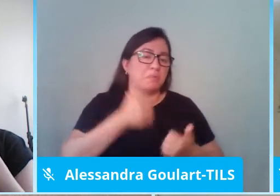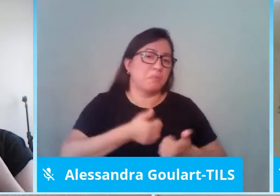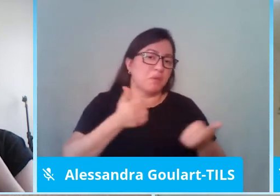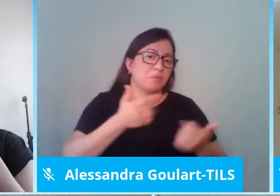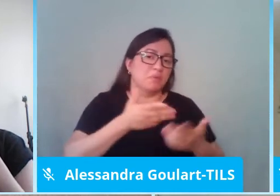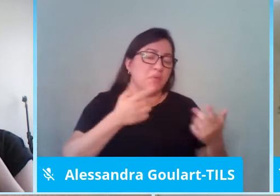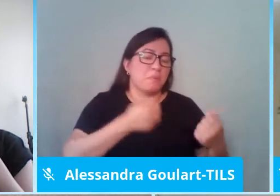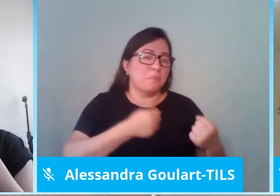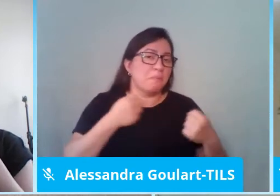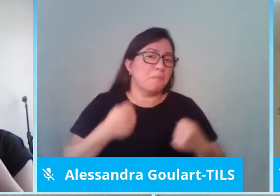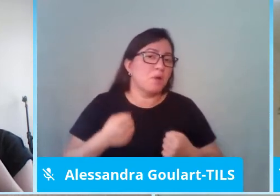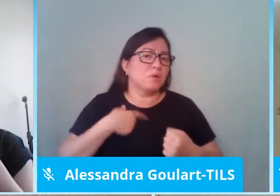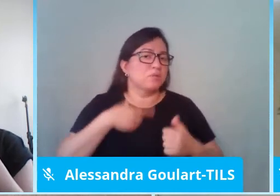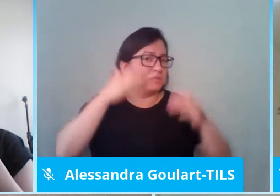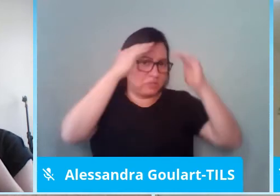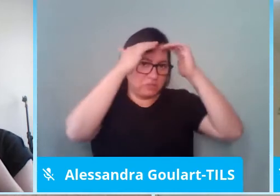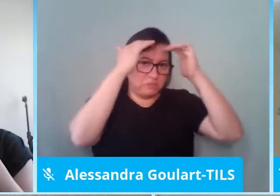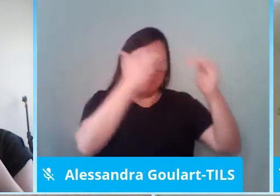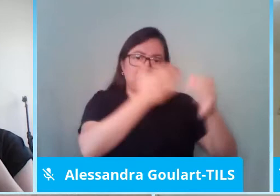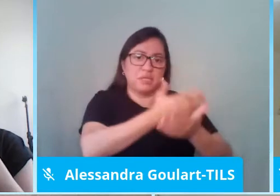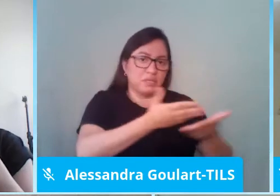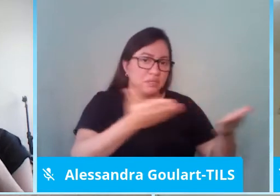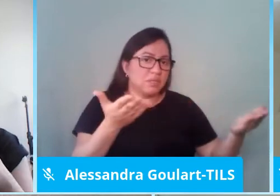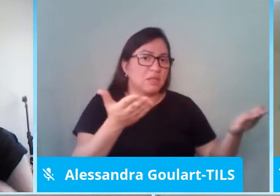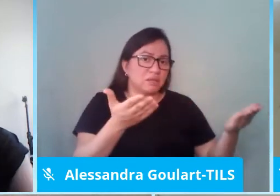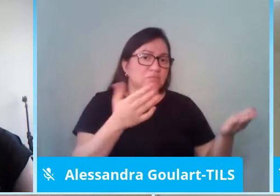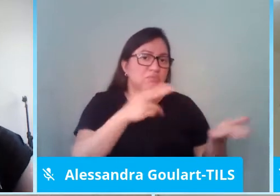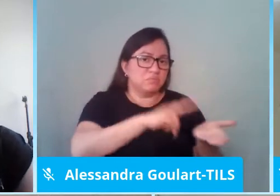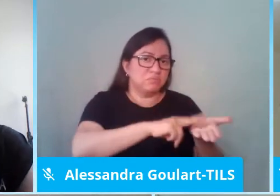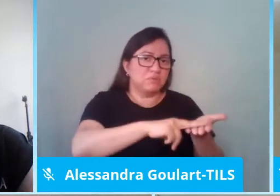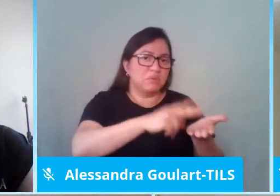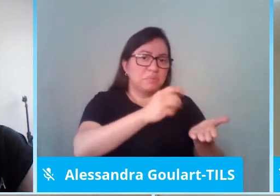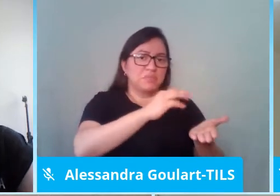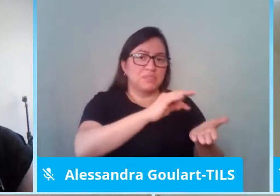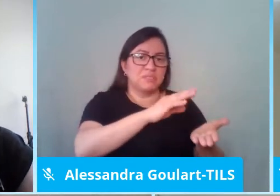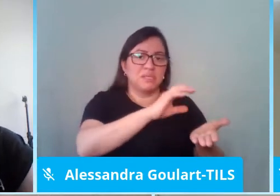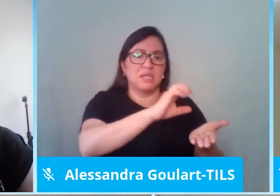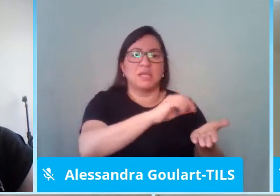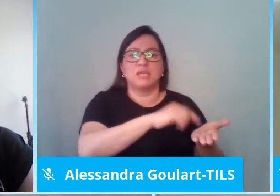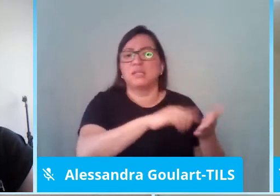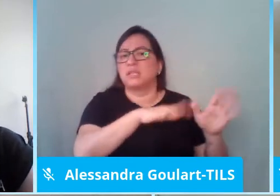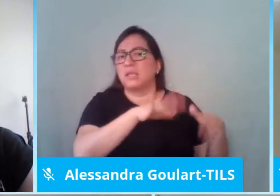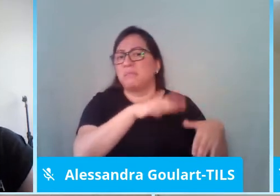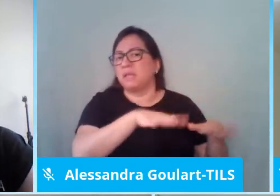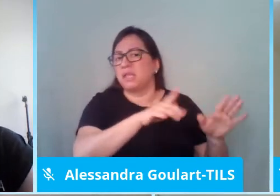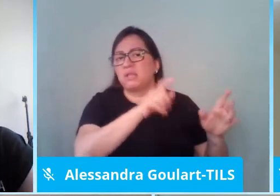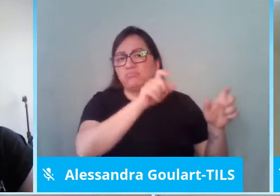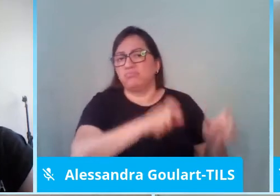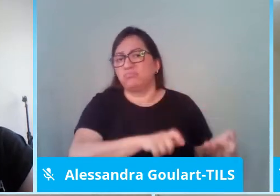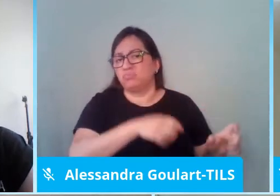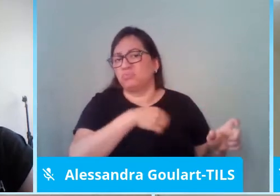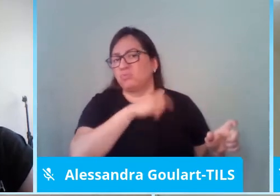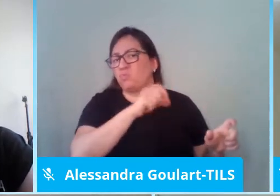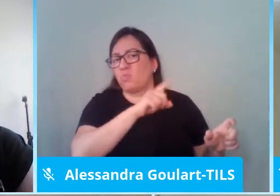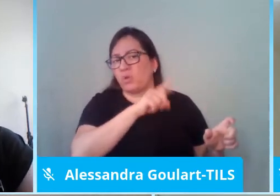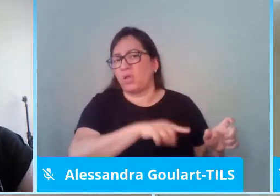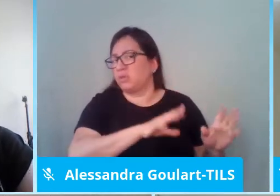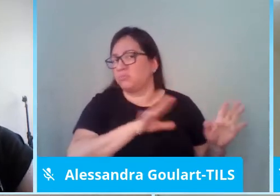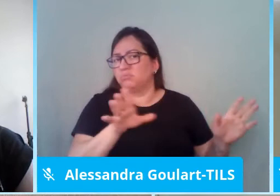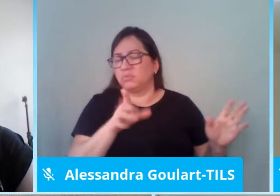possa ter uma atitude respeitosa com o paciente, independente da pessoa que ele seja, né? E isso acho que